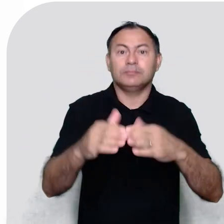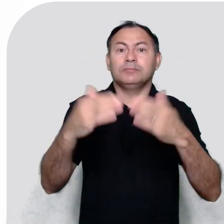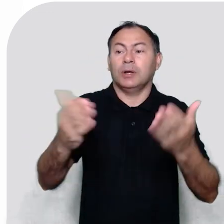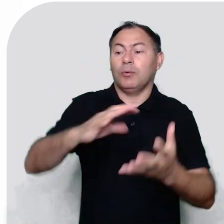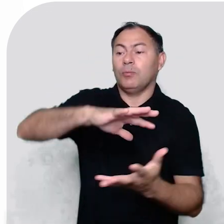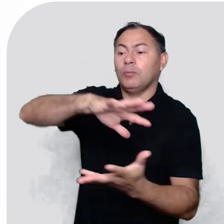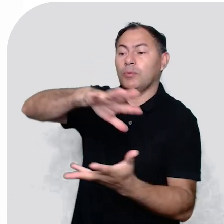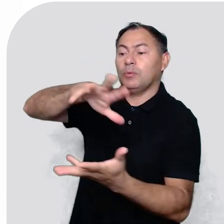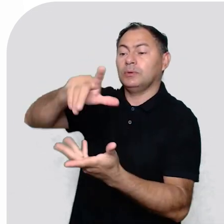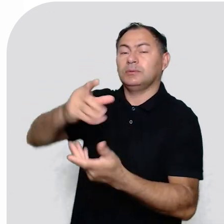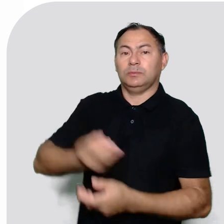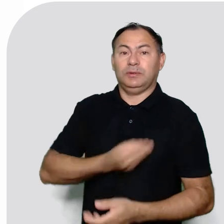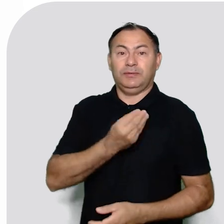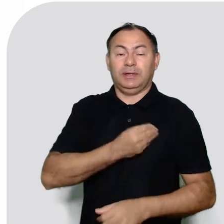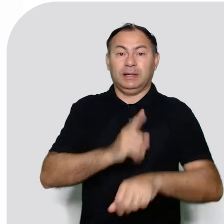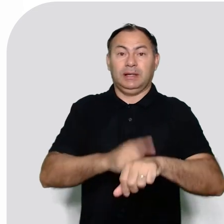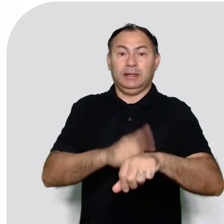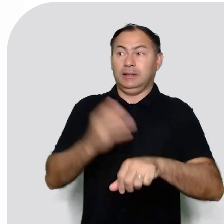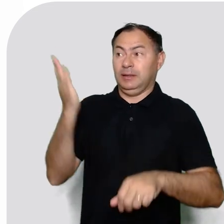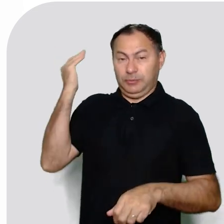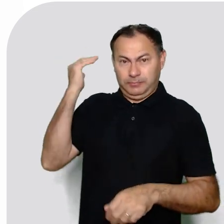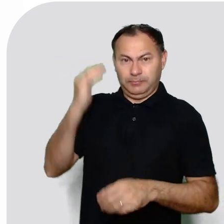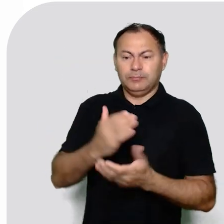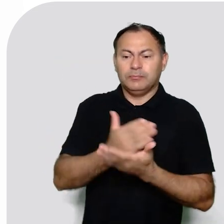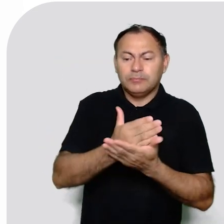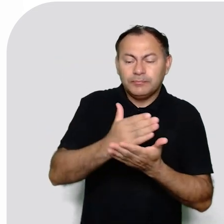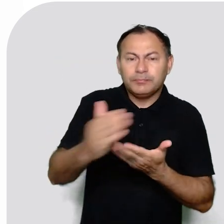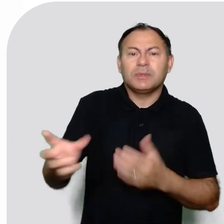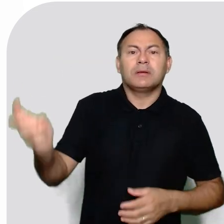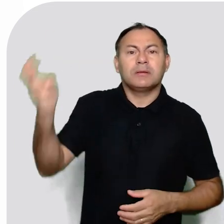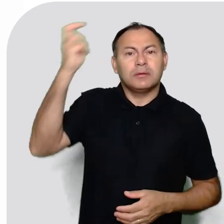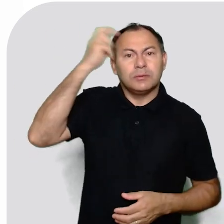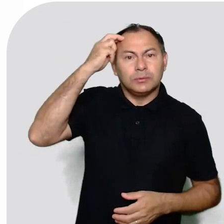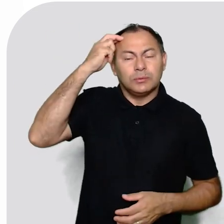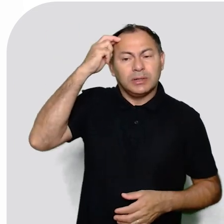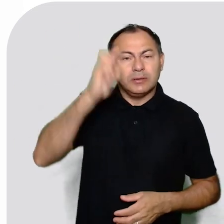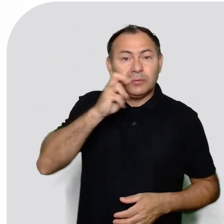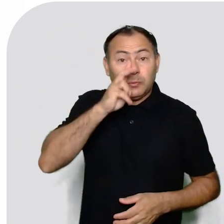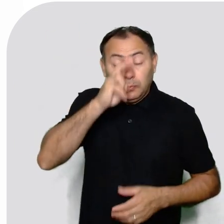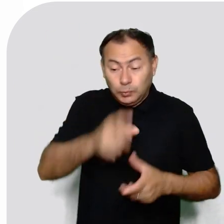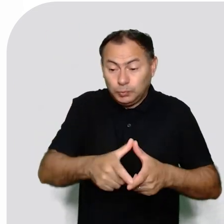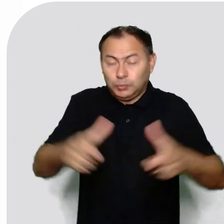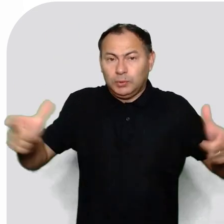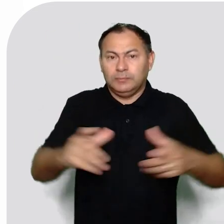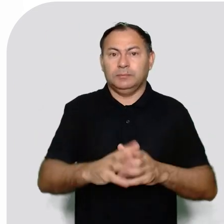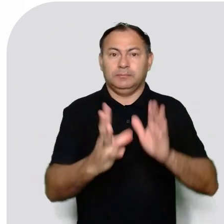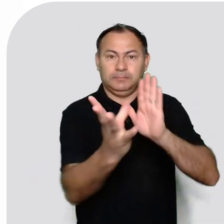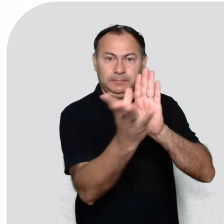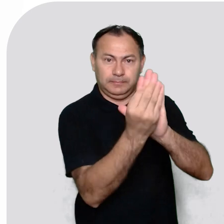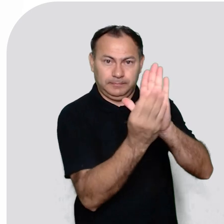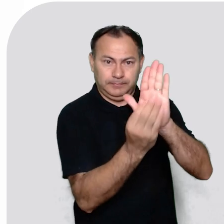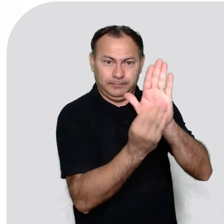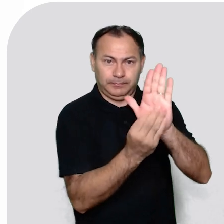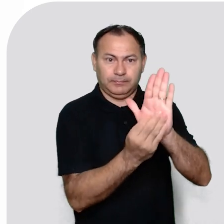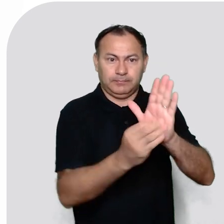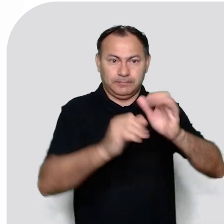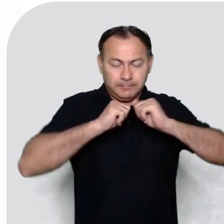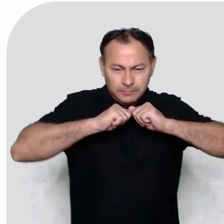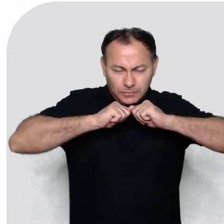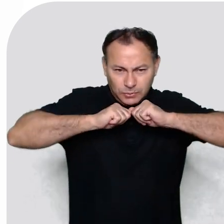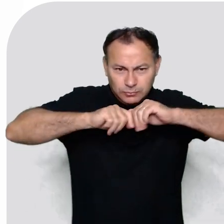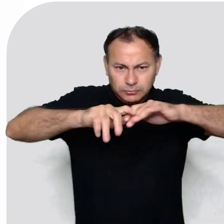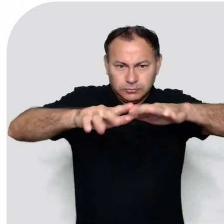quais o mundo passava. Surgia a chamada cultura de massa, cujos conteúdos foram